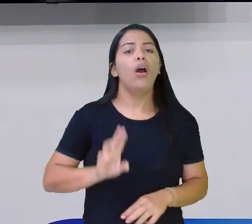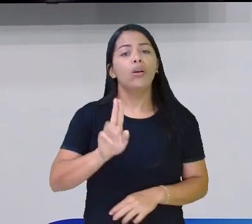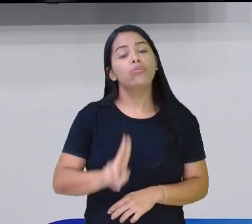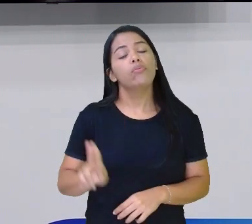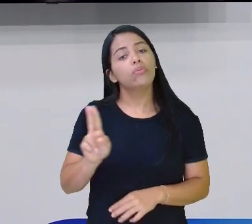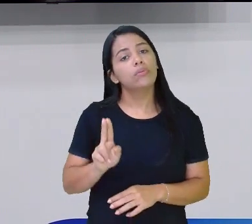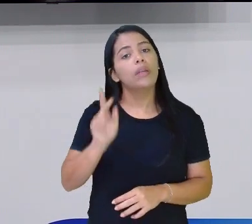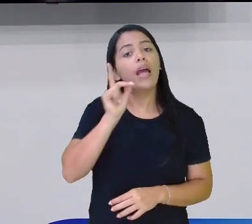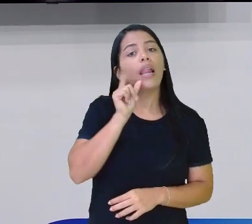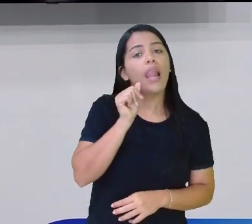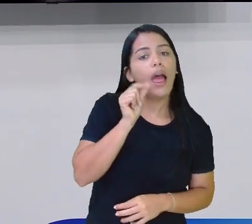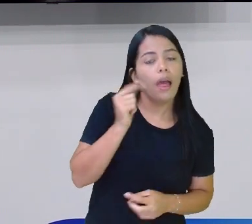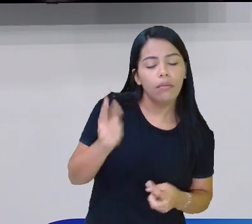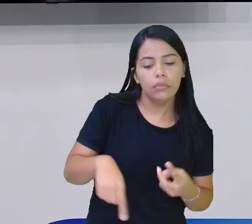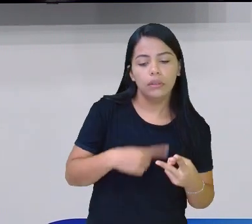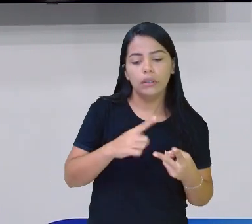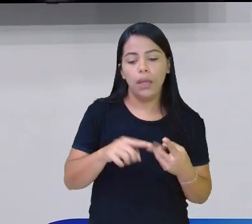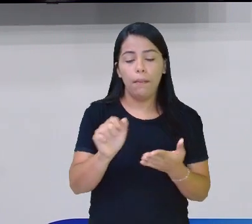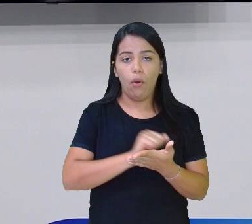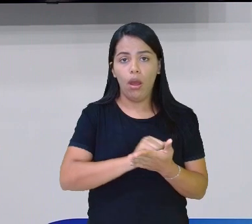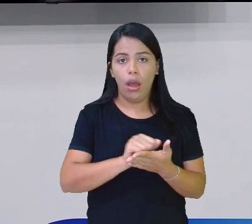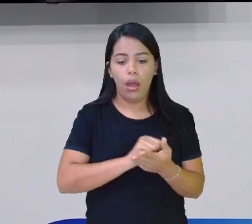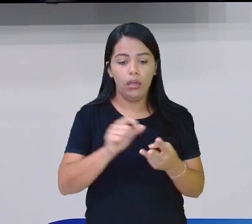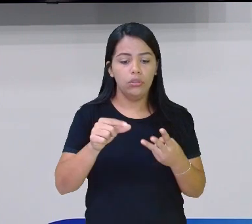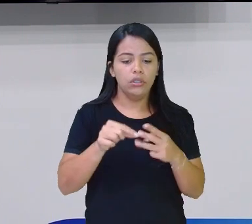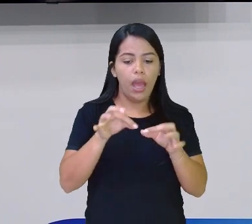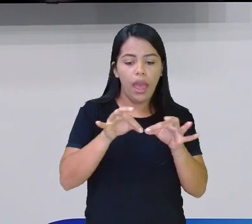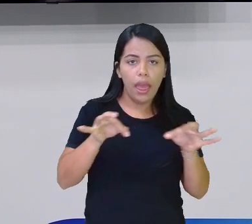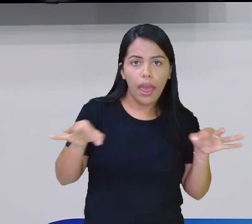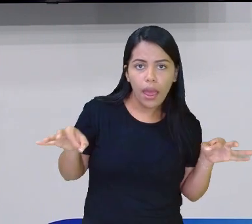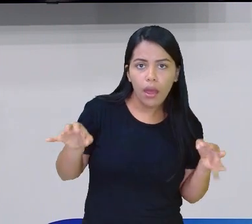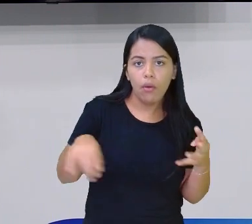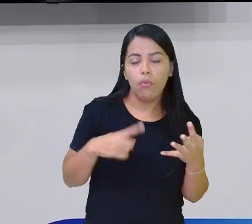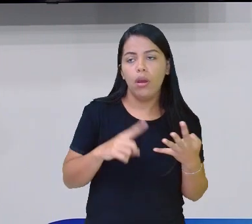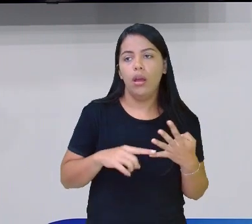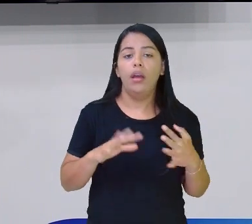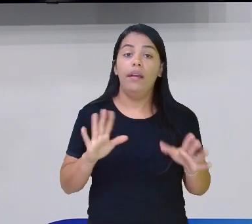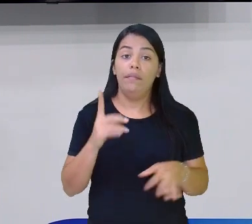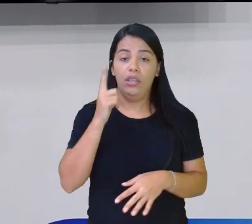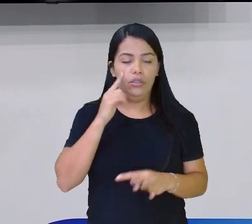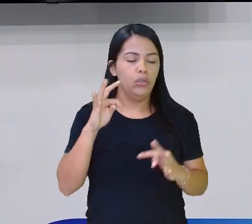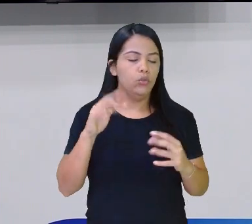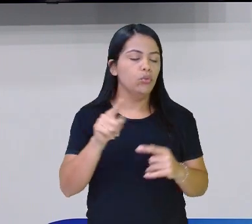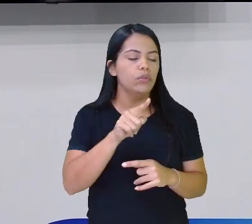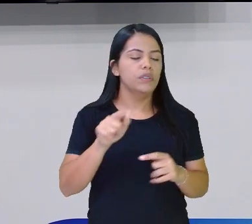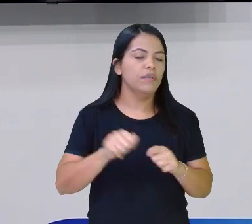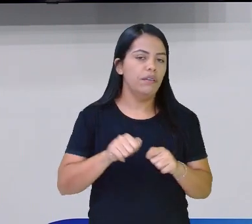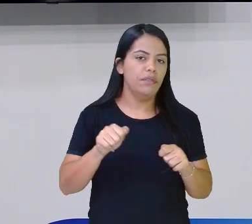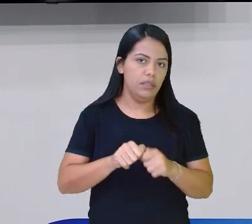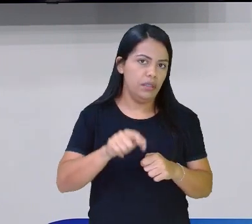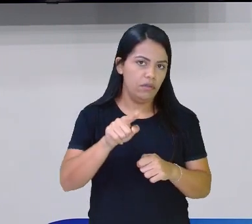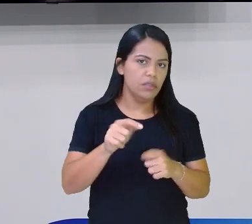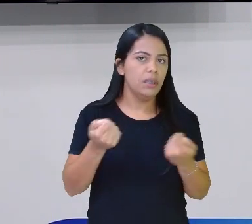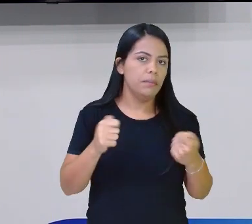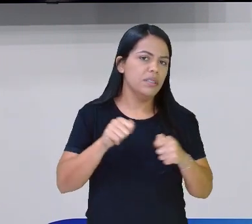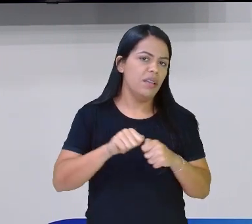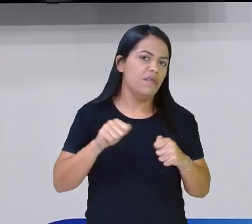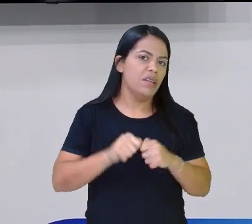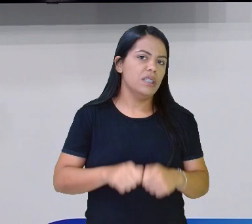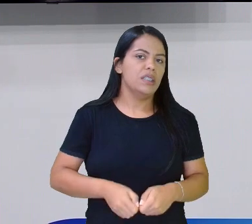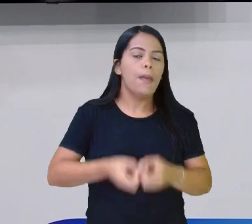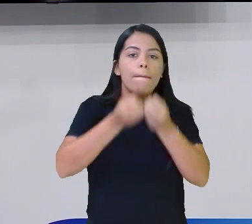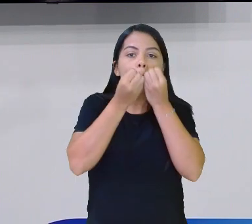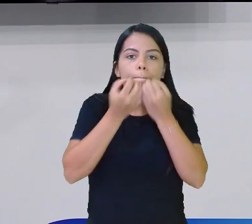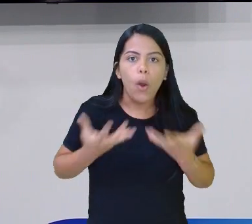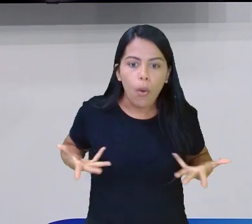você vai precisar de régua, tá? Vamos, olha, tudo que for fazer, se propõe a fazer o melhor, se propõe a fazer bem